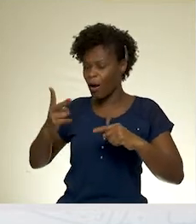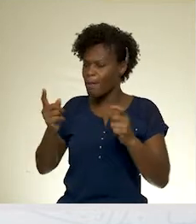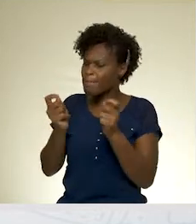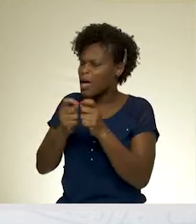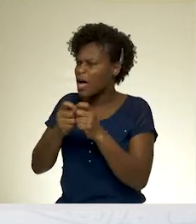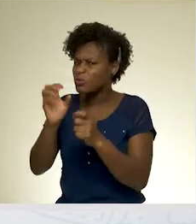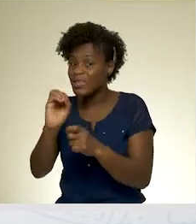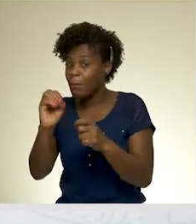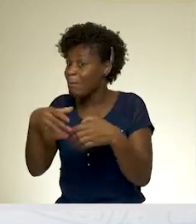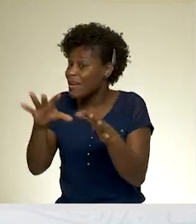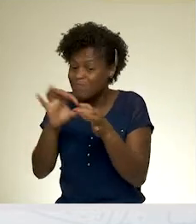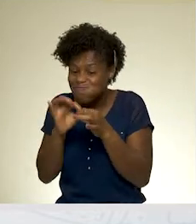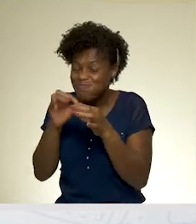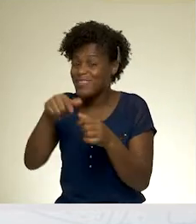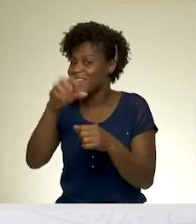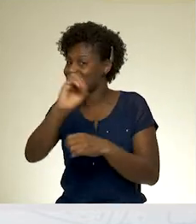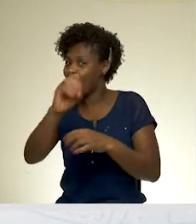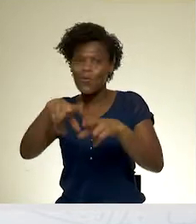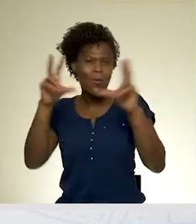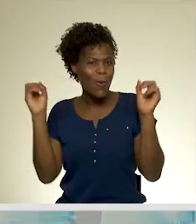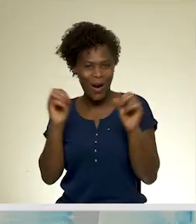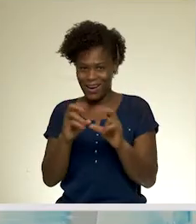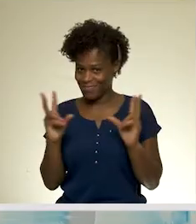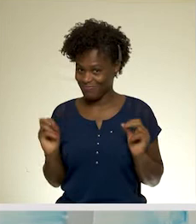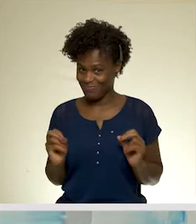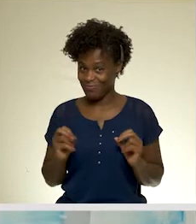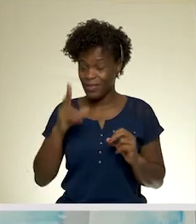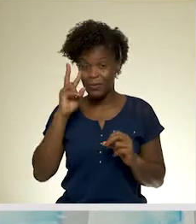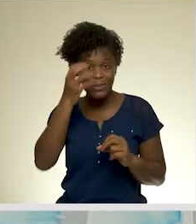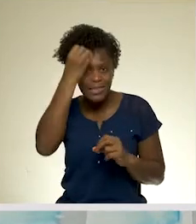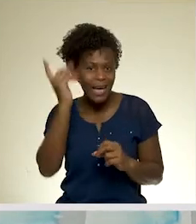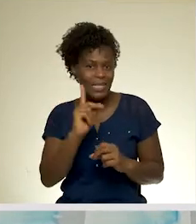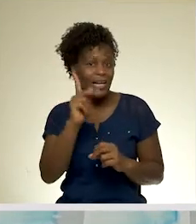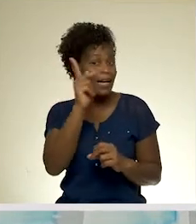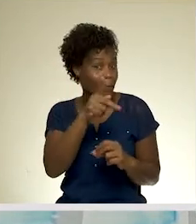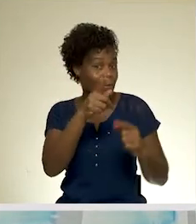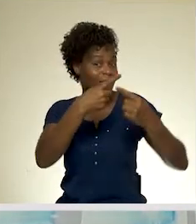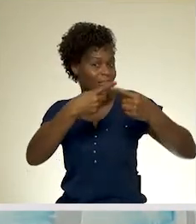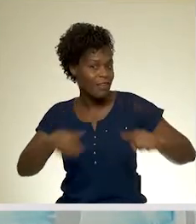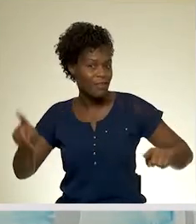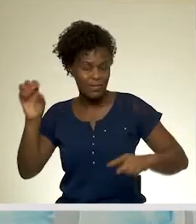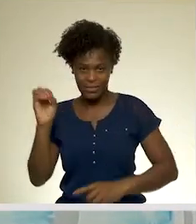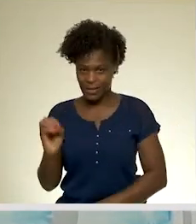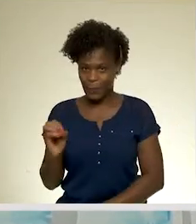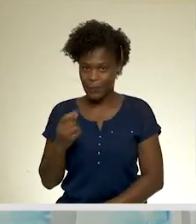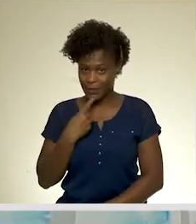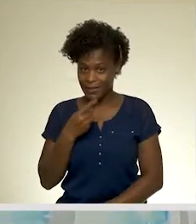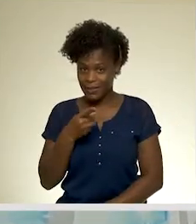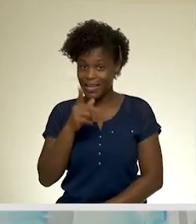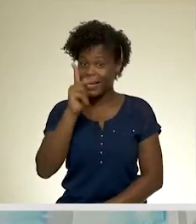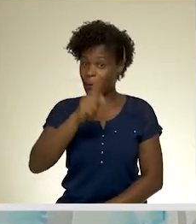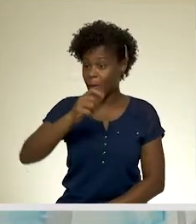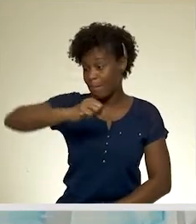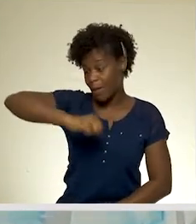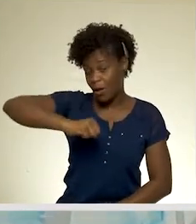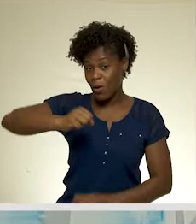mas nunca lhe chega a tocar. Não se esqueça que k é diferente de zero. K é maior do que zero e